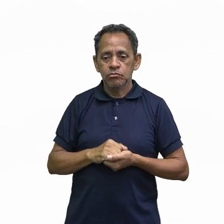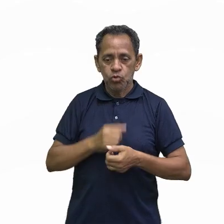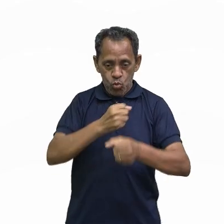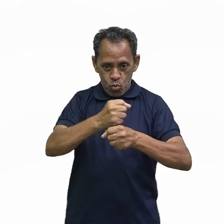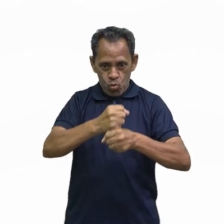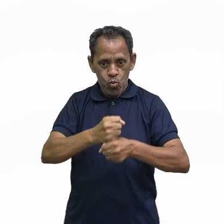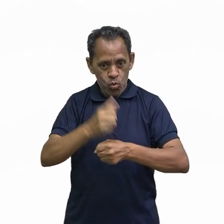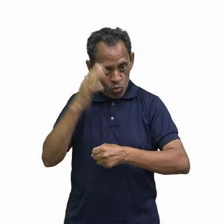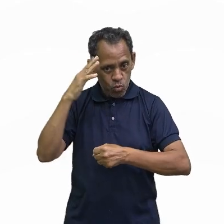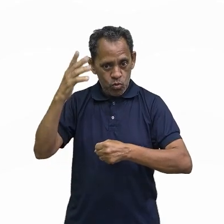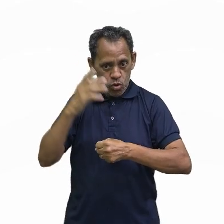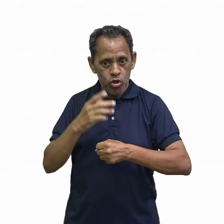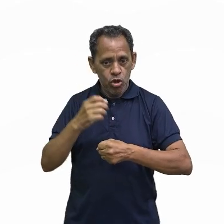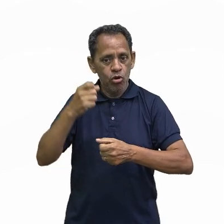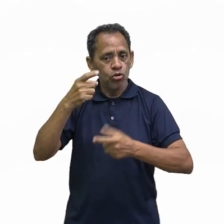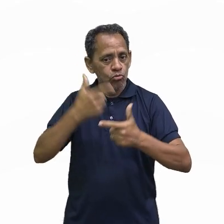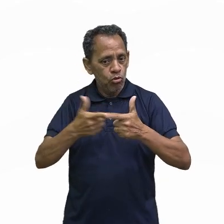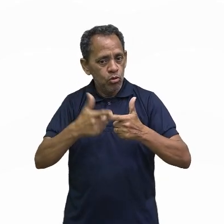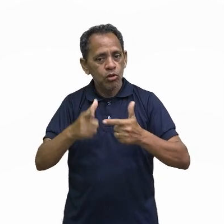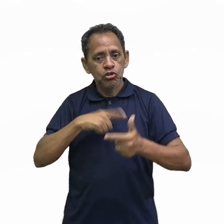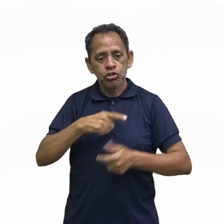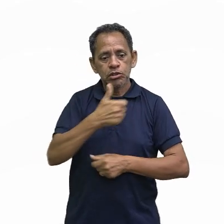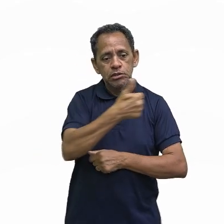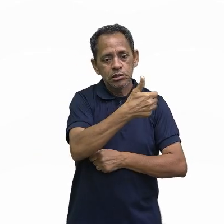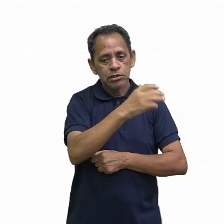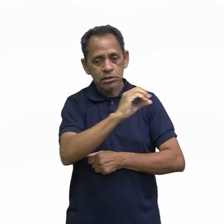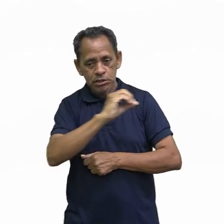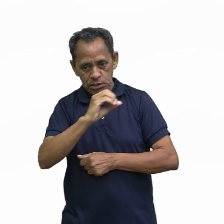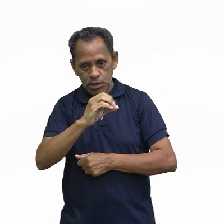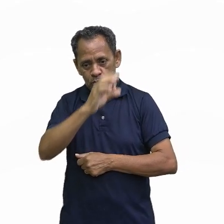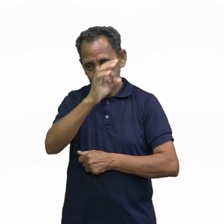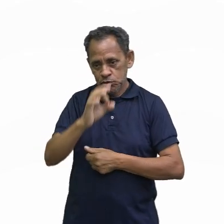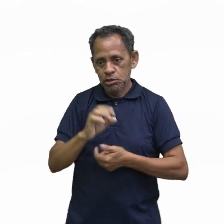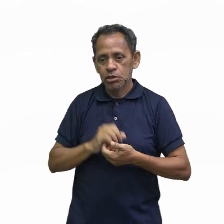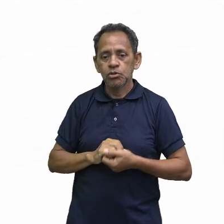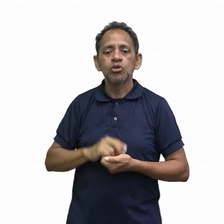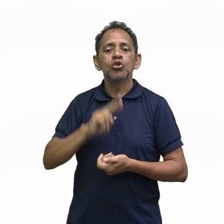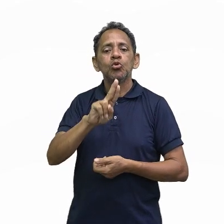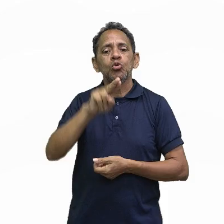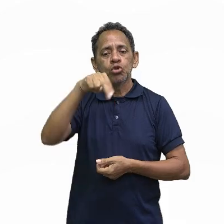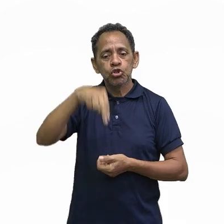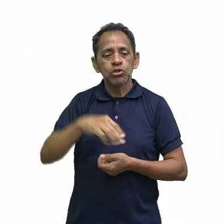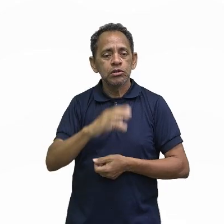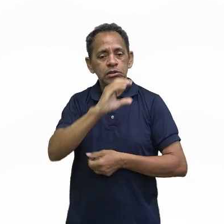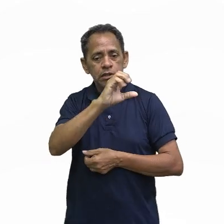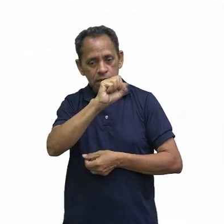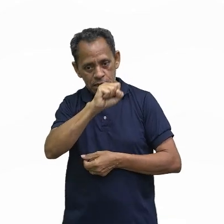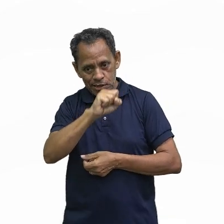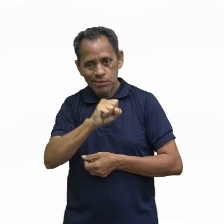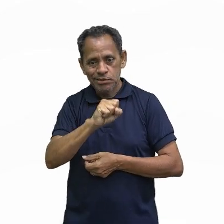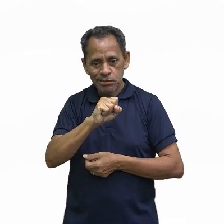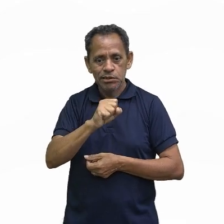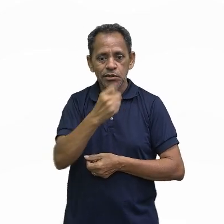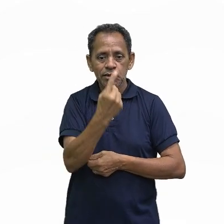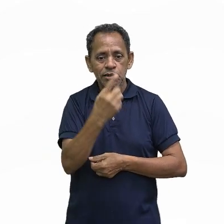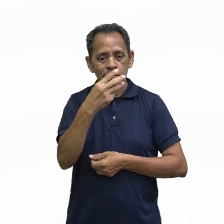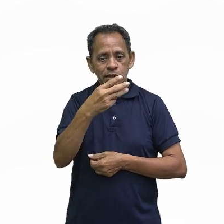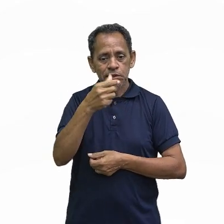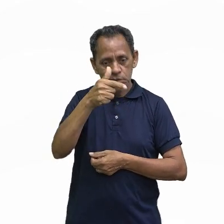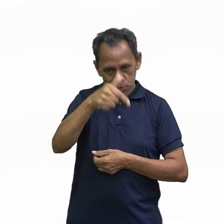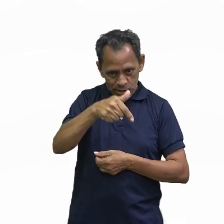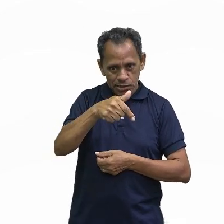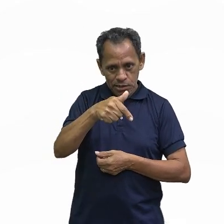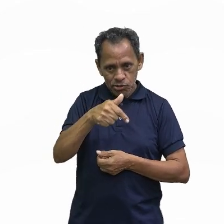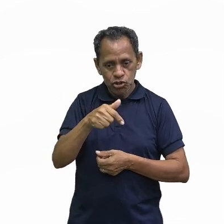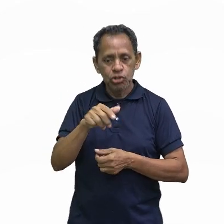né, existia 100% de unidades do Césio-137 contaminando o ambiente. Aí a gente já viu